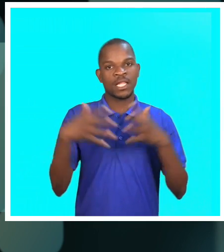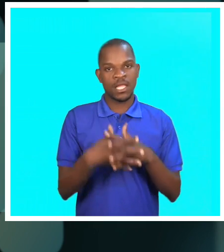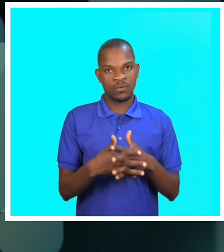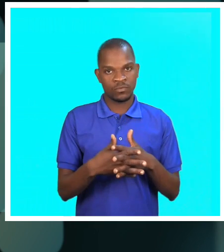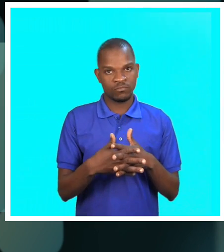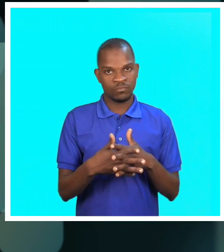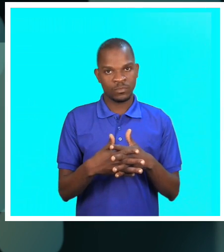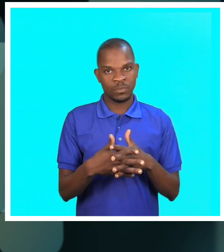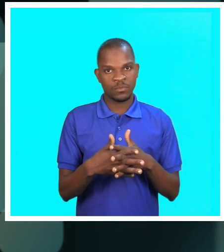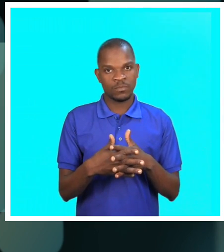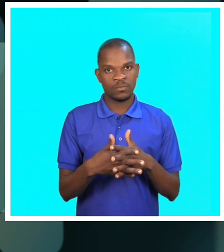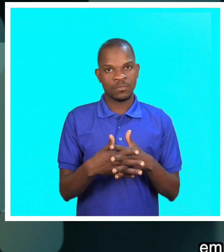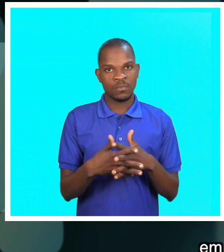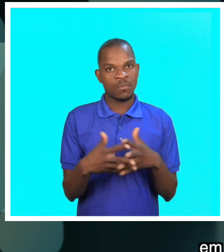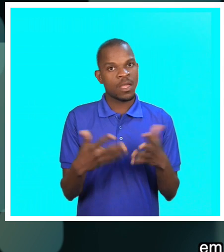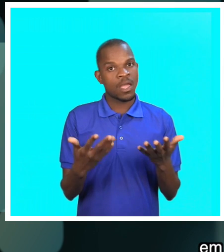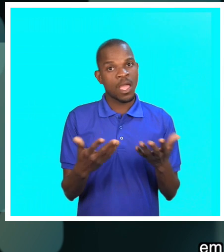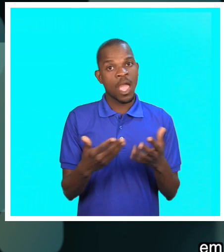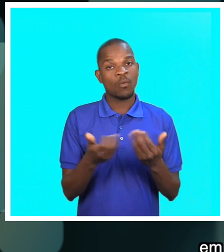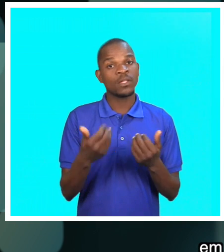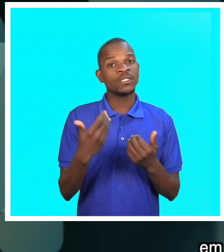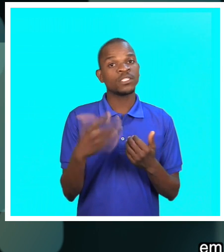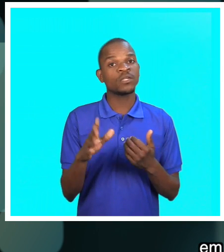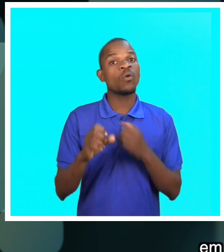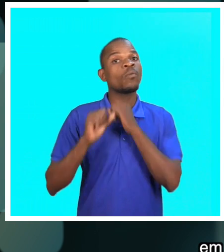O valor está garantido em termos de